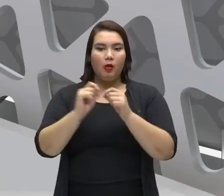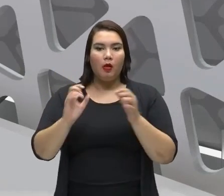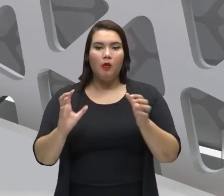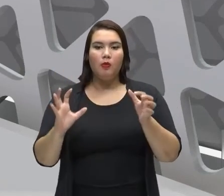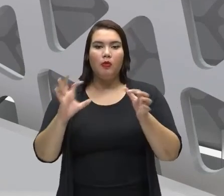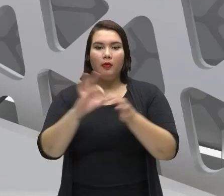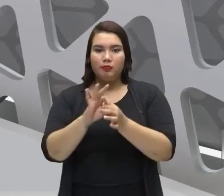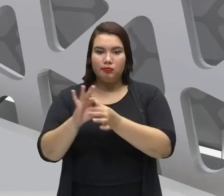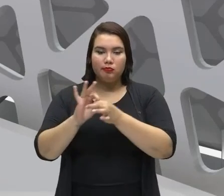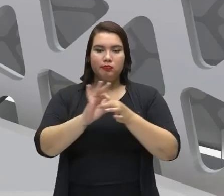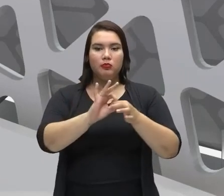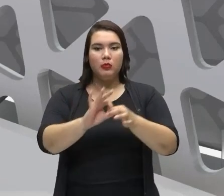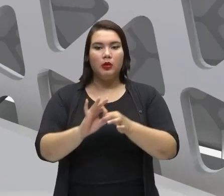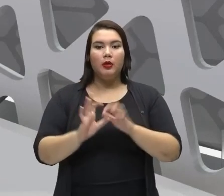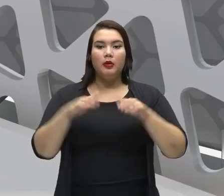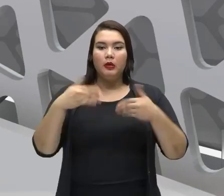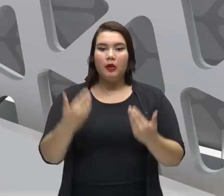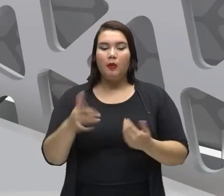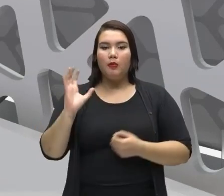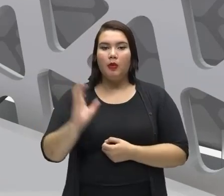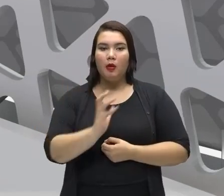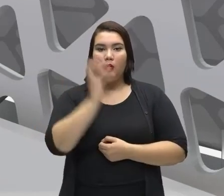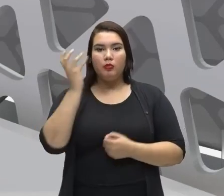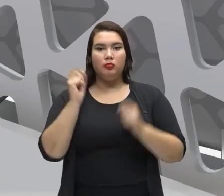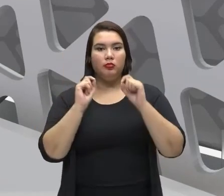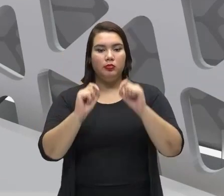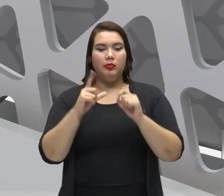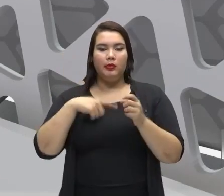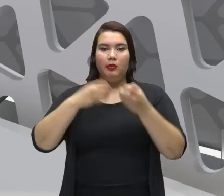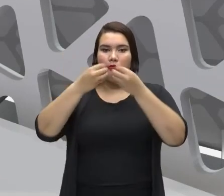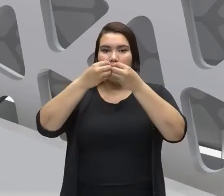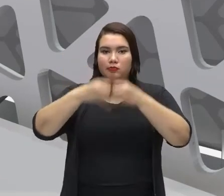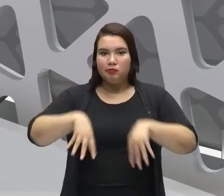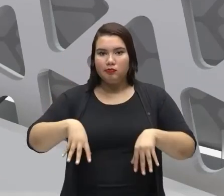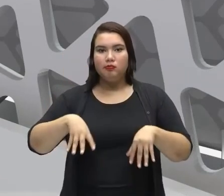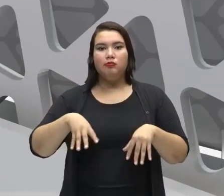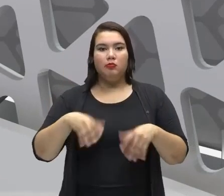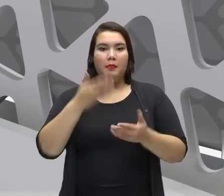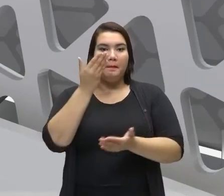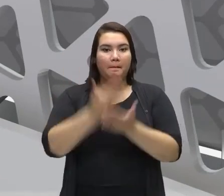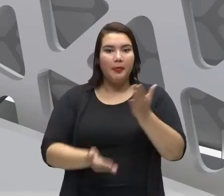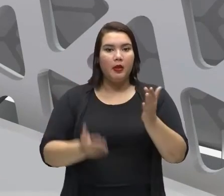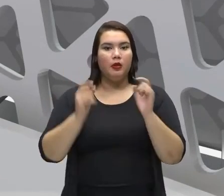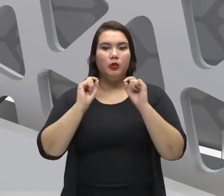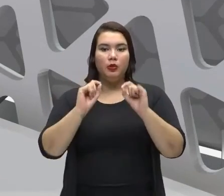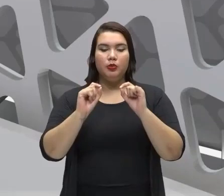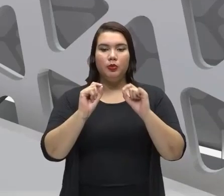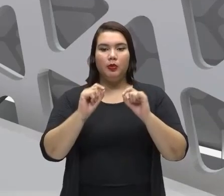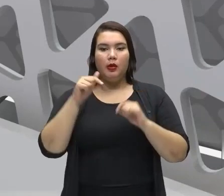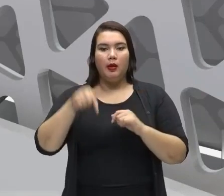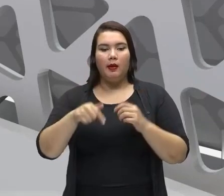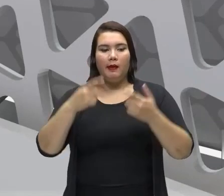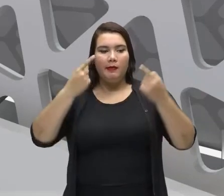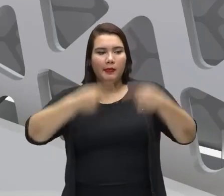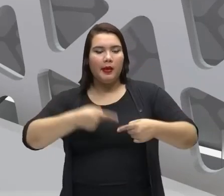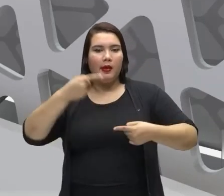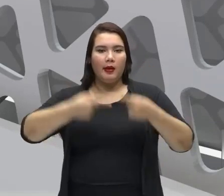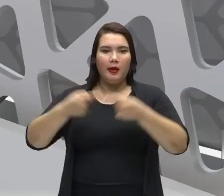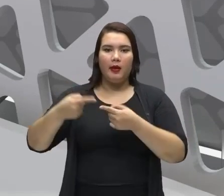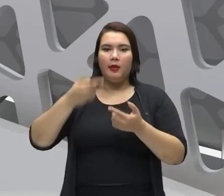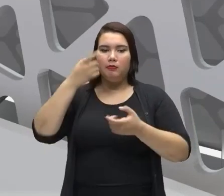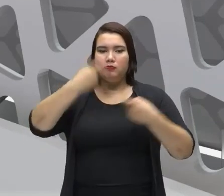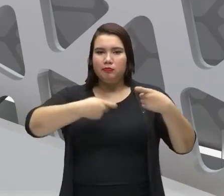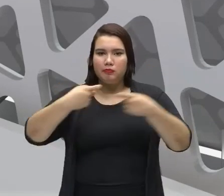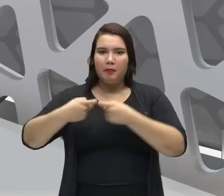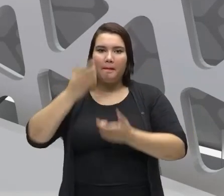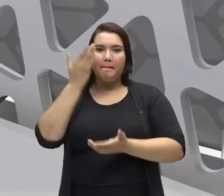isso acabou colaborando para que elas enfraquecessem, perdendo aí as batalhas durante os processos de